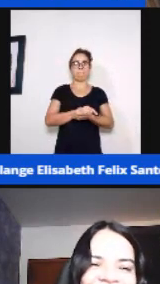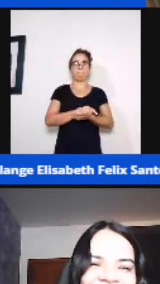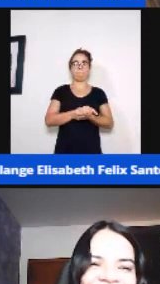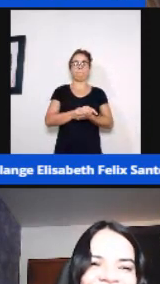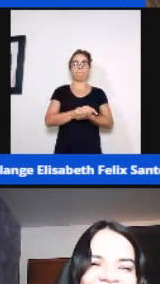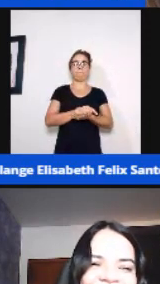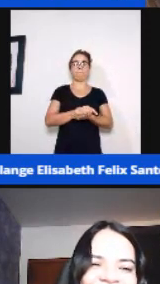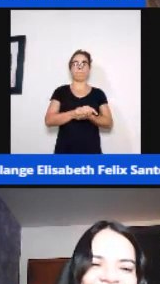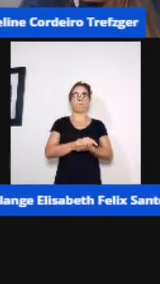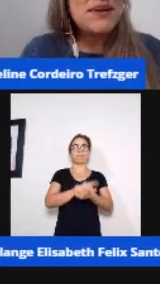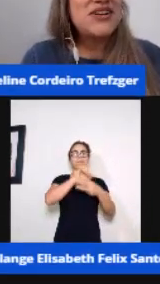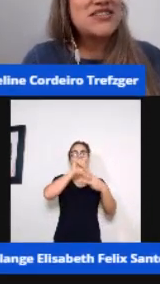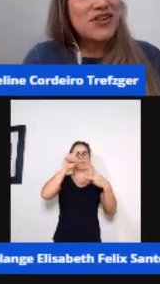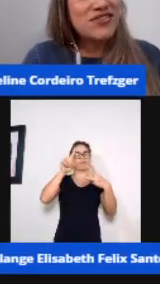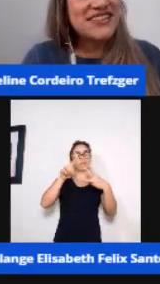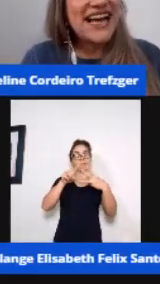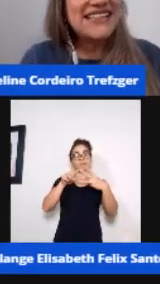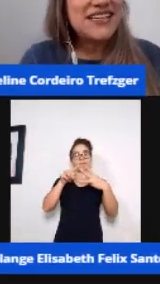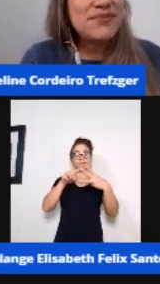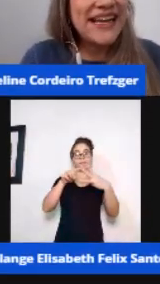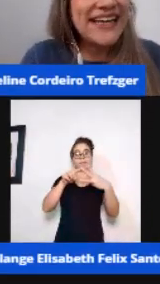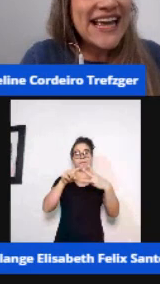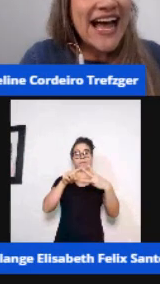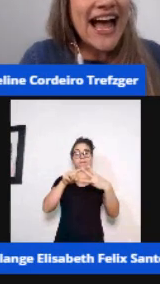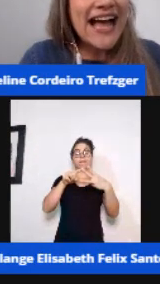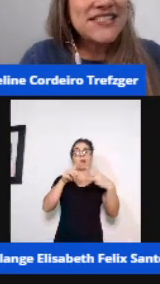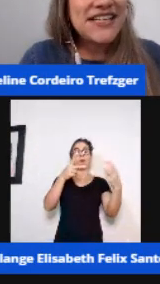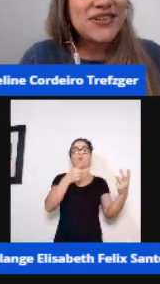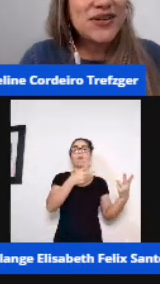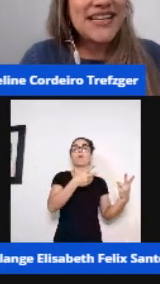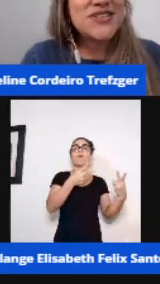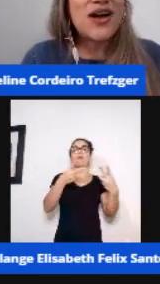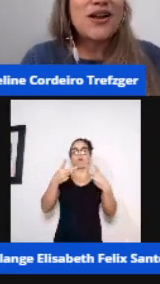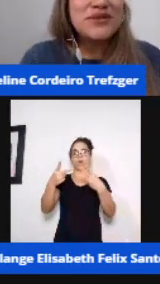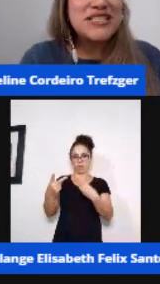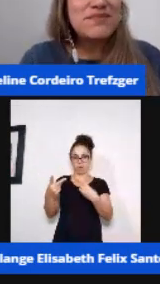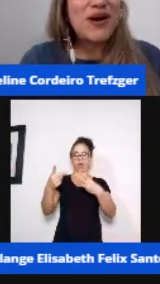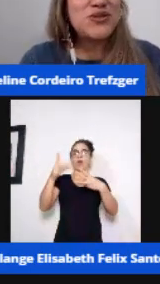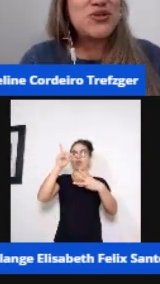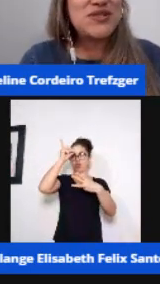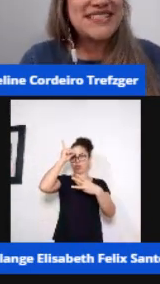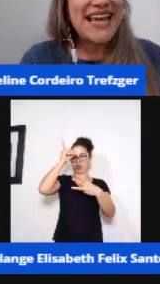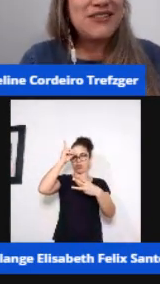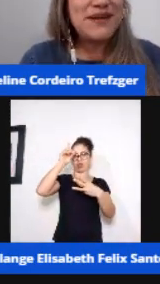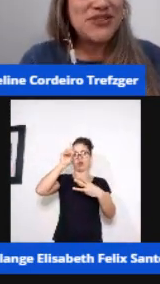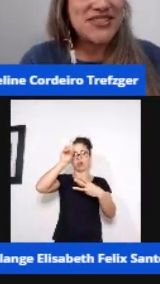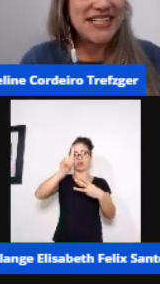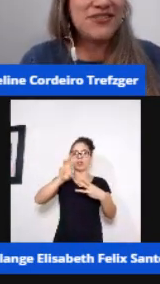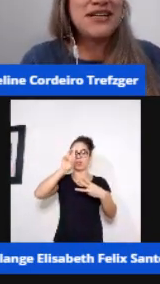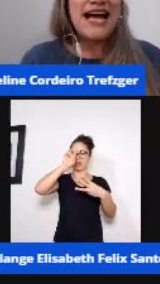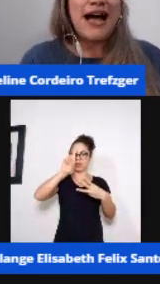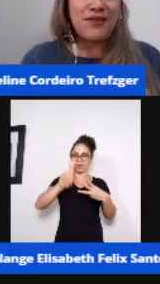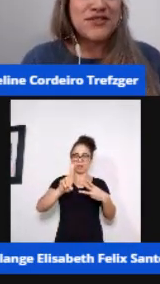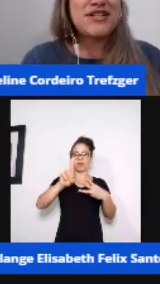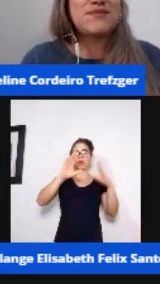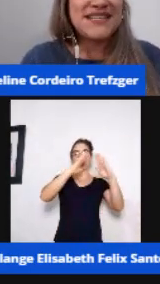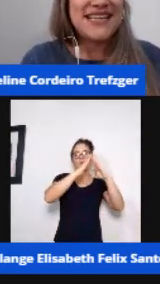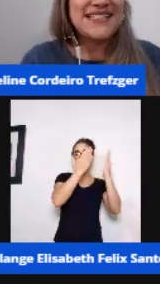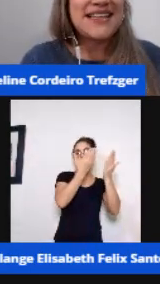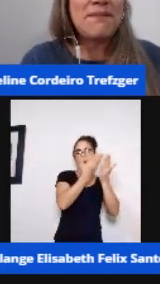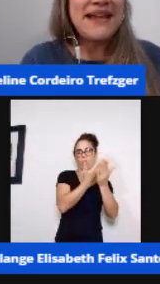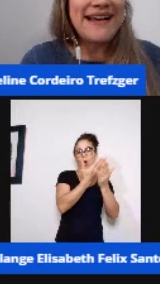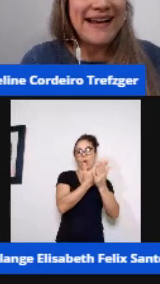Ela, também trouxemos hoje também nossa convidada também, a diretora da Escola Municipal José do Patrocínio, a